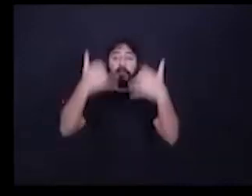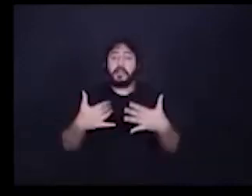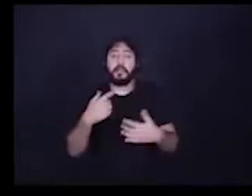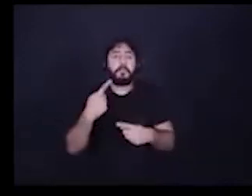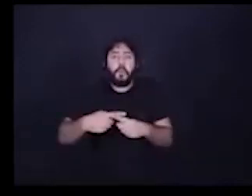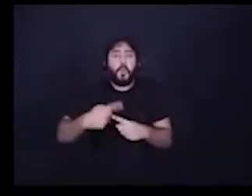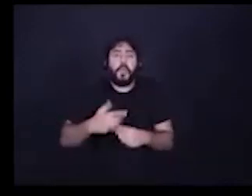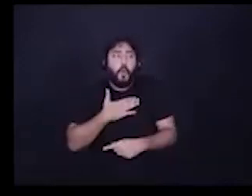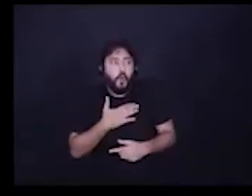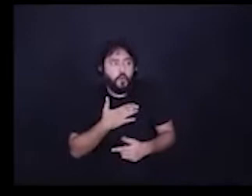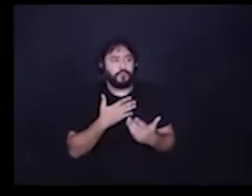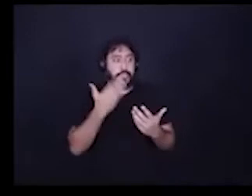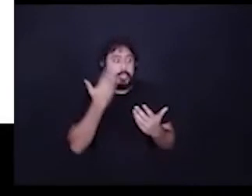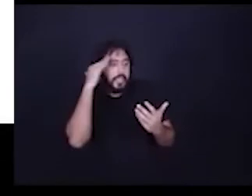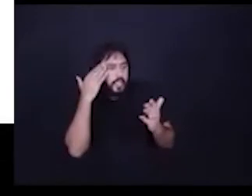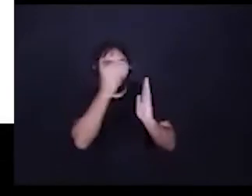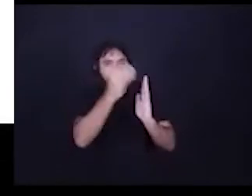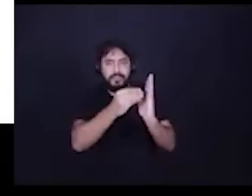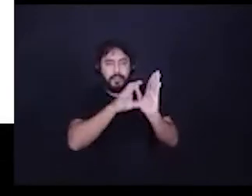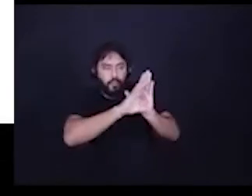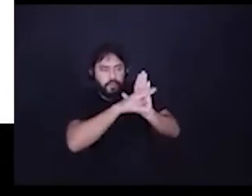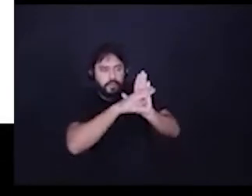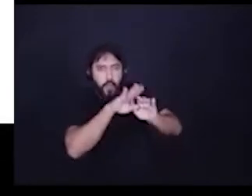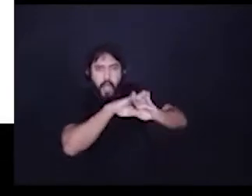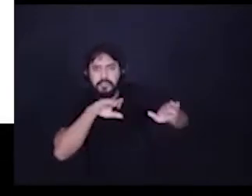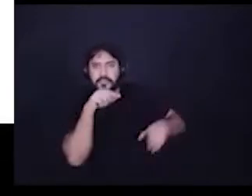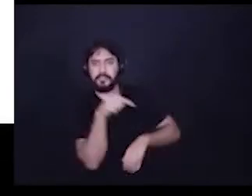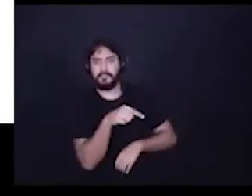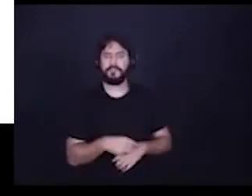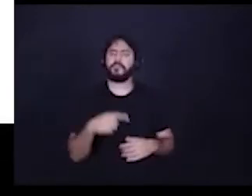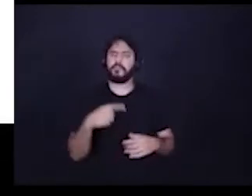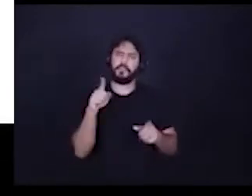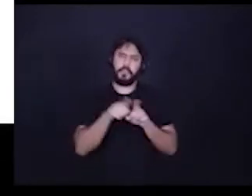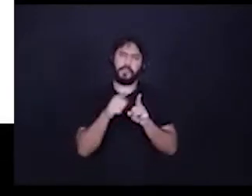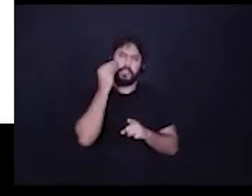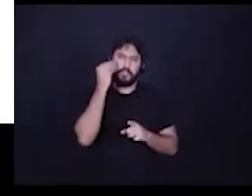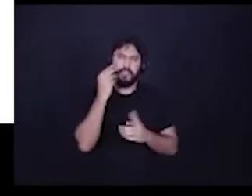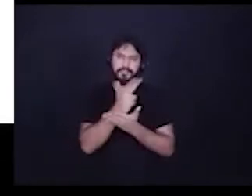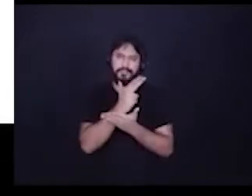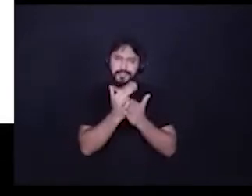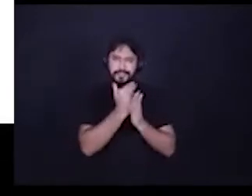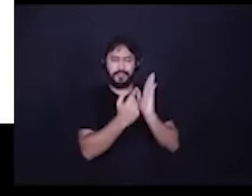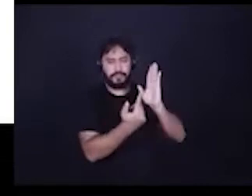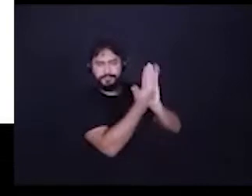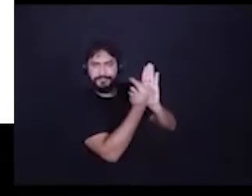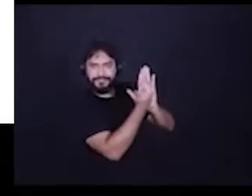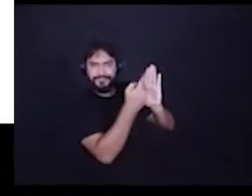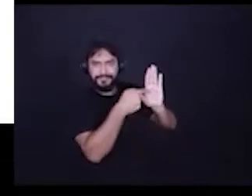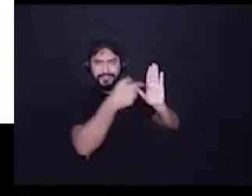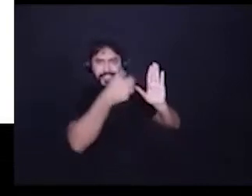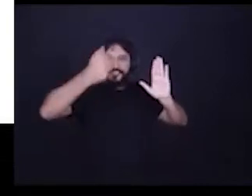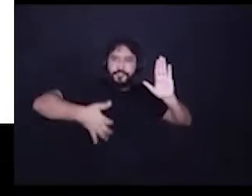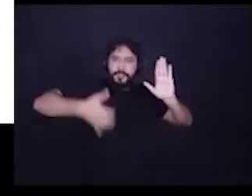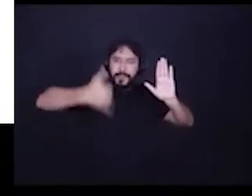entendo o design dessa maneira. Aqui eu tentei desenhar um diagrama que explica isso de uma maneira